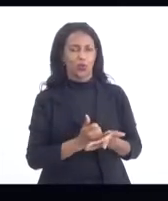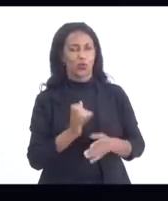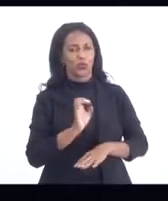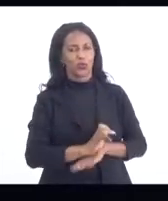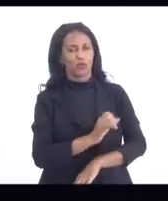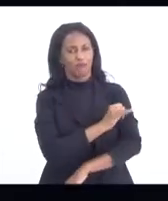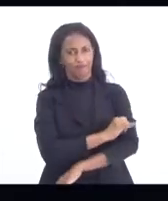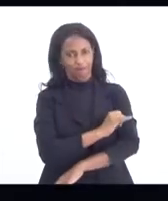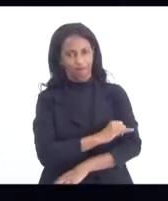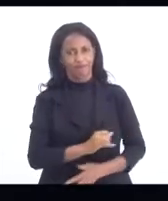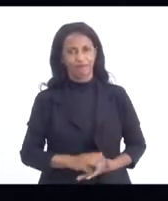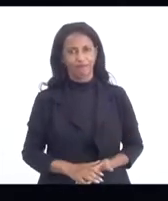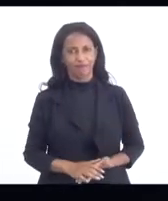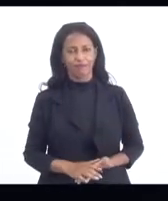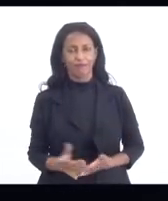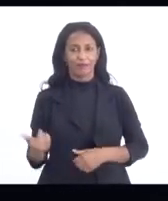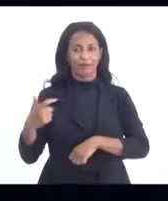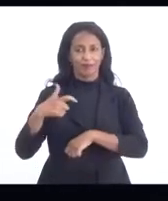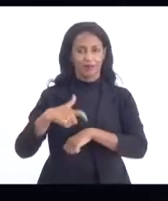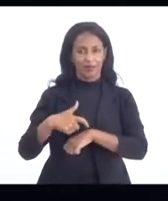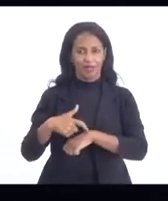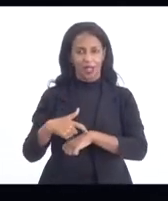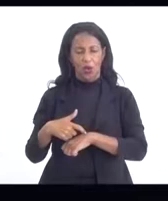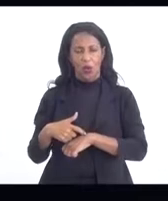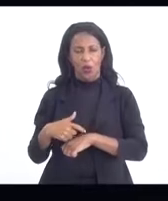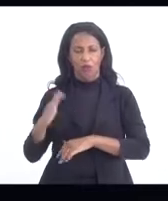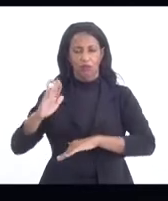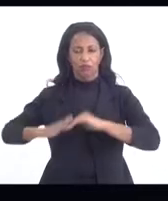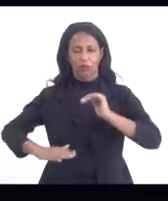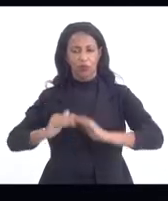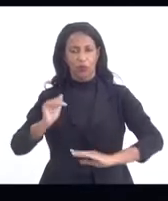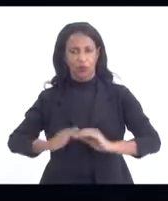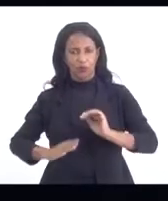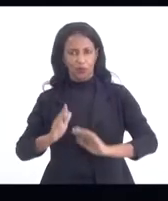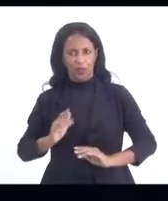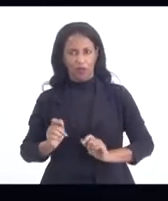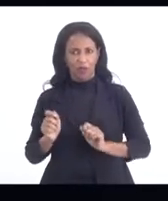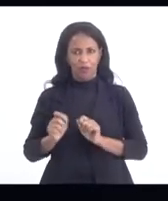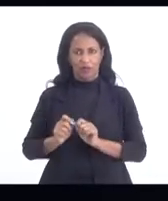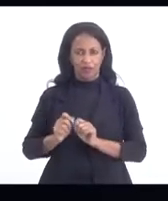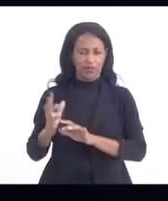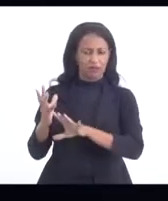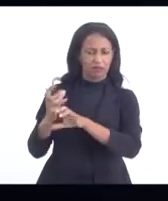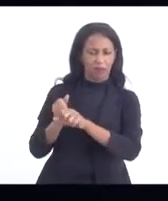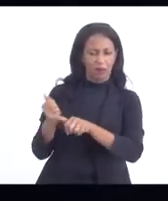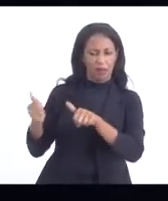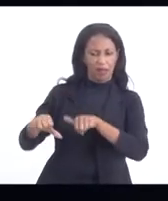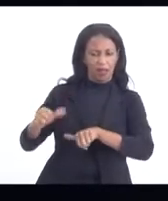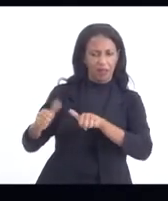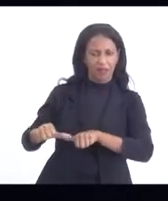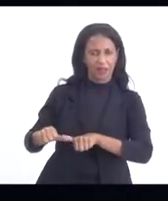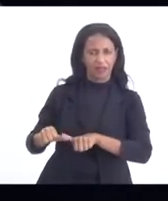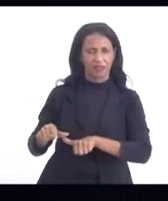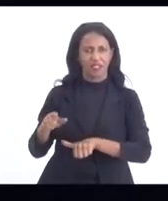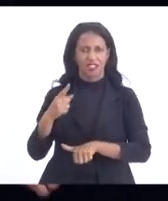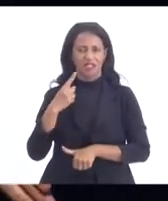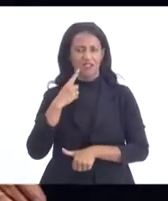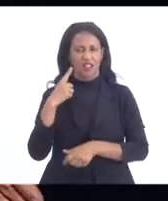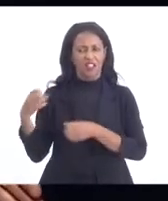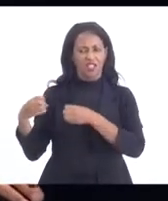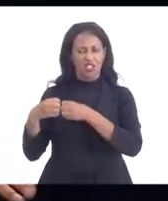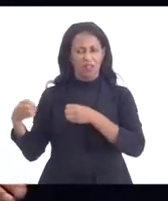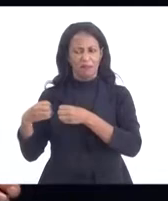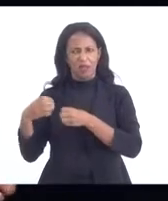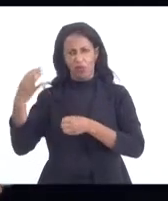Rio. E na hora do produtor estar ali fazendo essa conta, fala, olha, a gente está aqui do lado